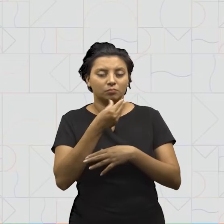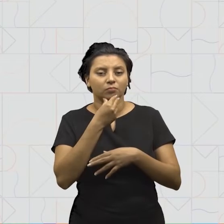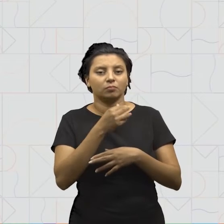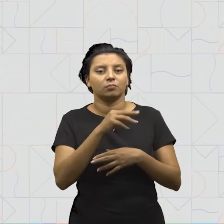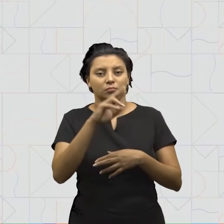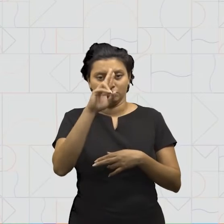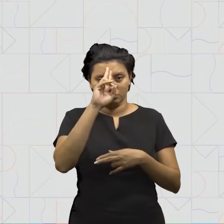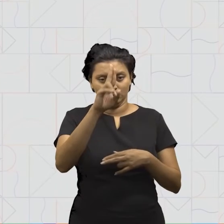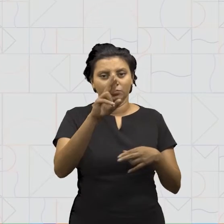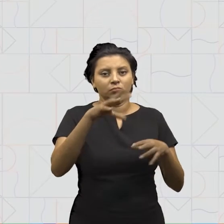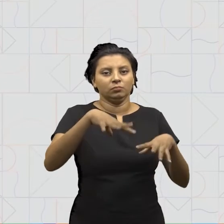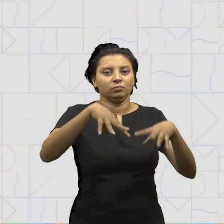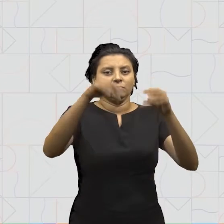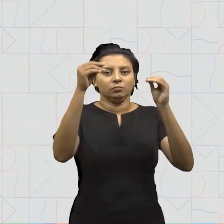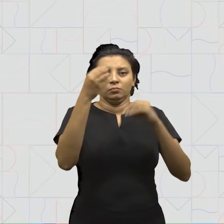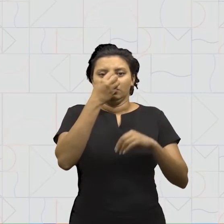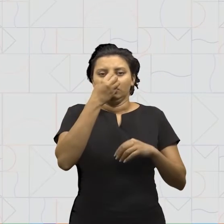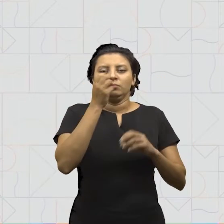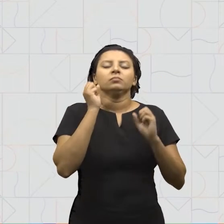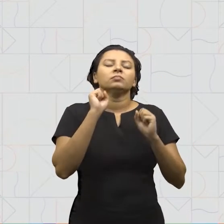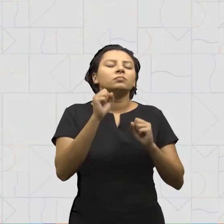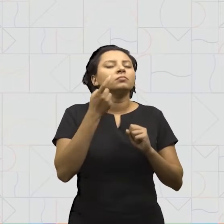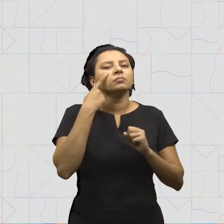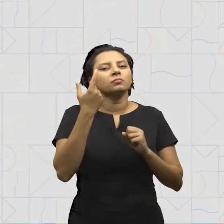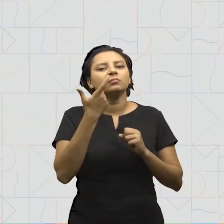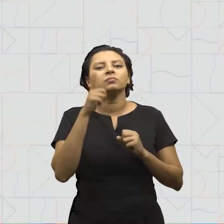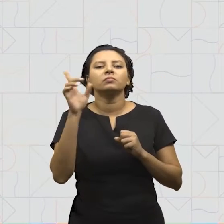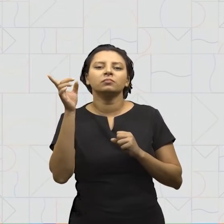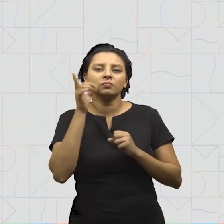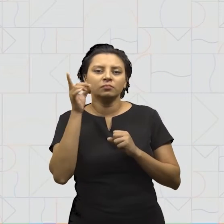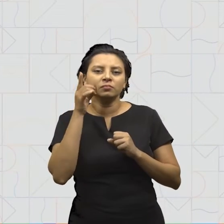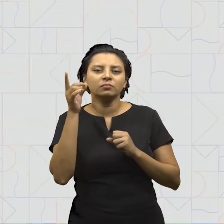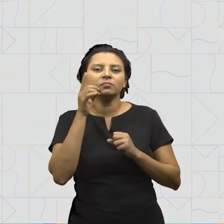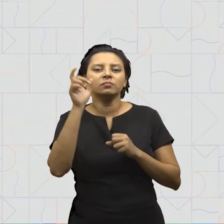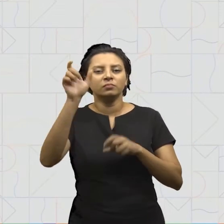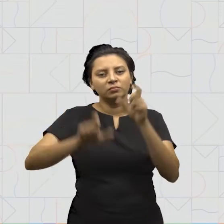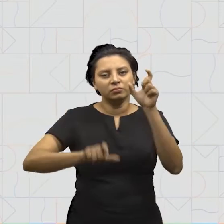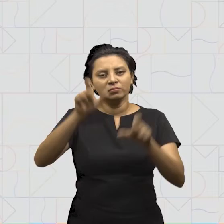ele falou que poderíamos assistir outro dia os